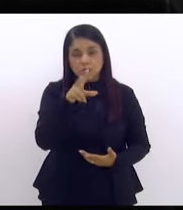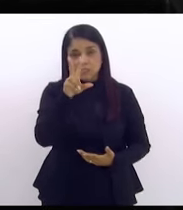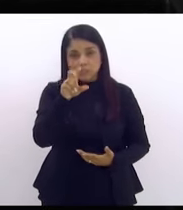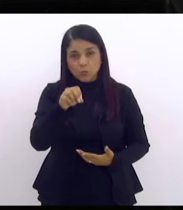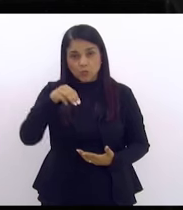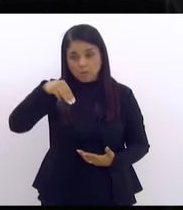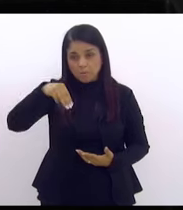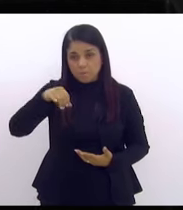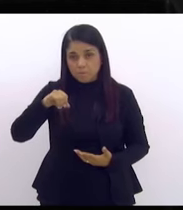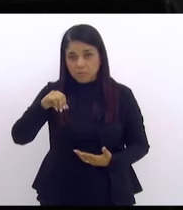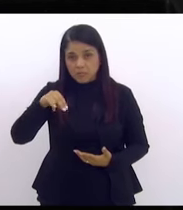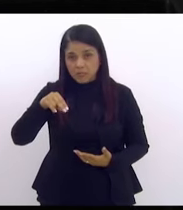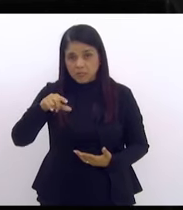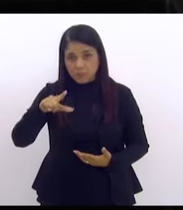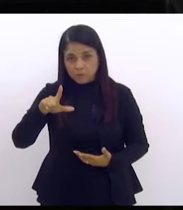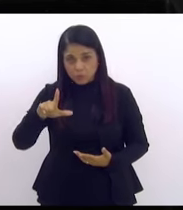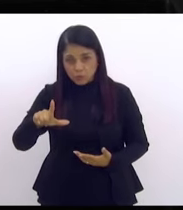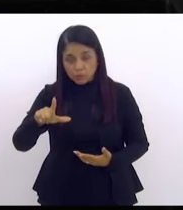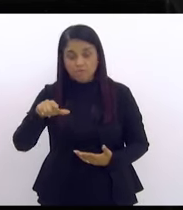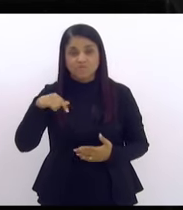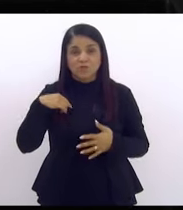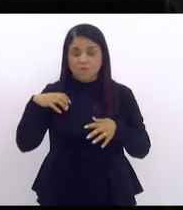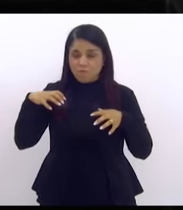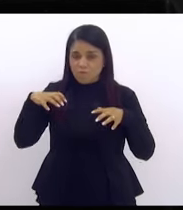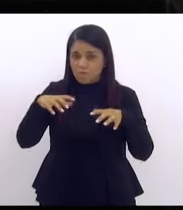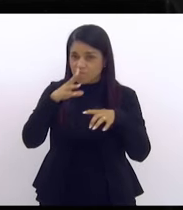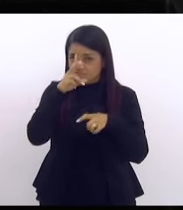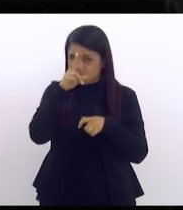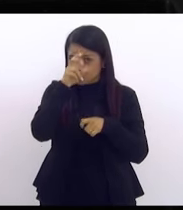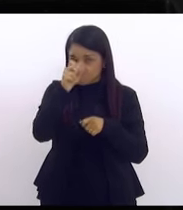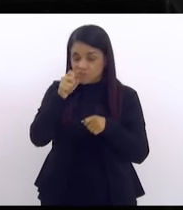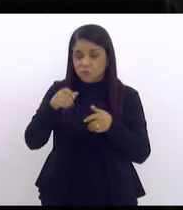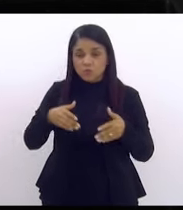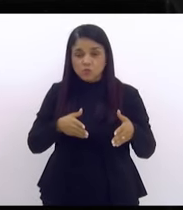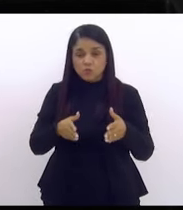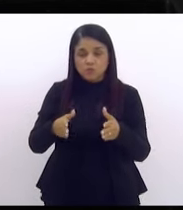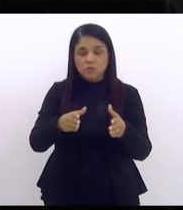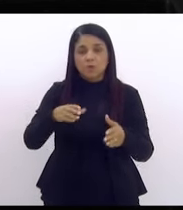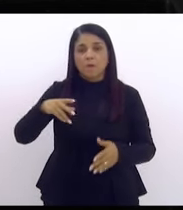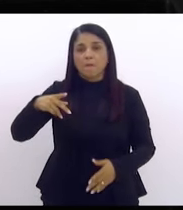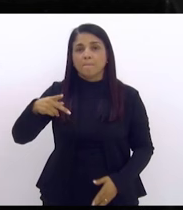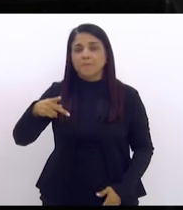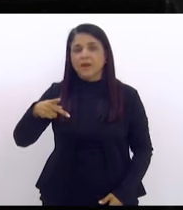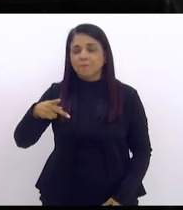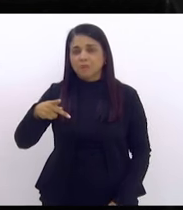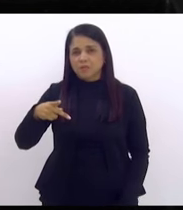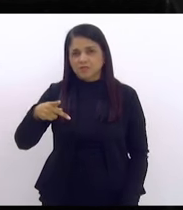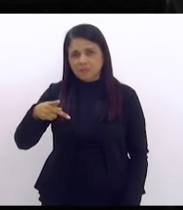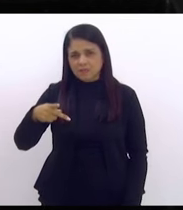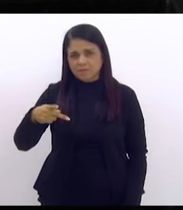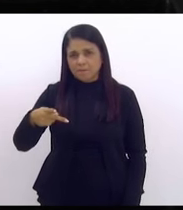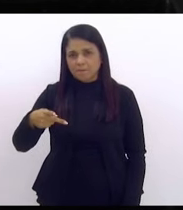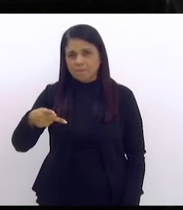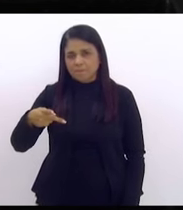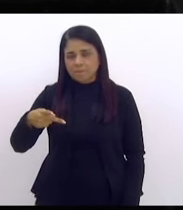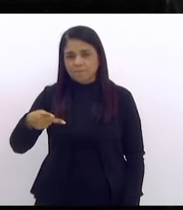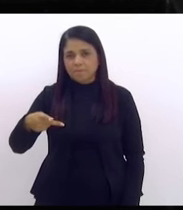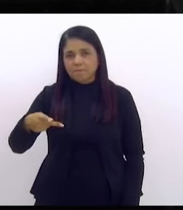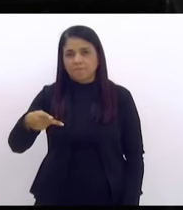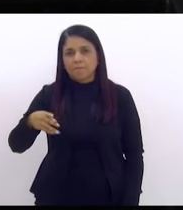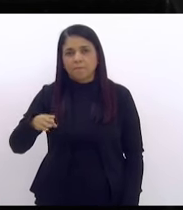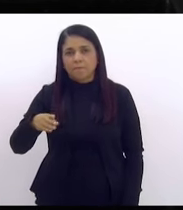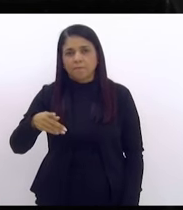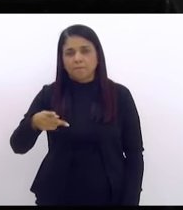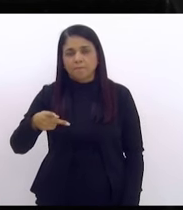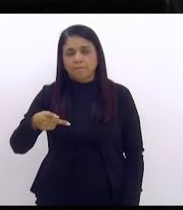milímetros, uma forte chuva que se deu na vertente do rio Bracuí, que faz divisa já com a cidade de